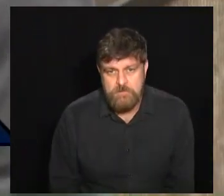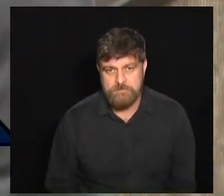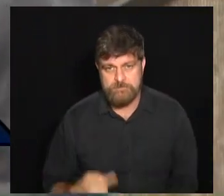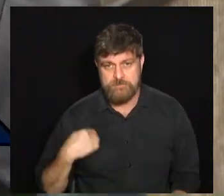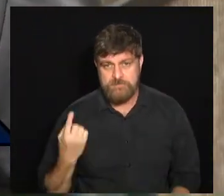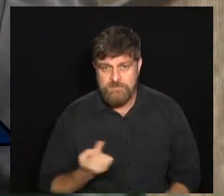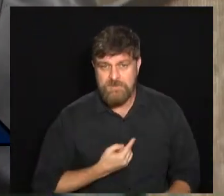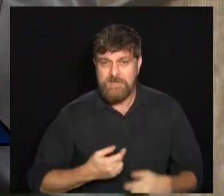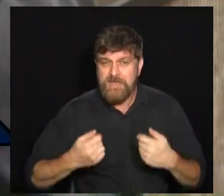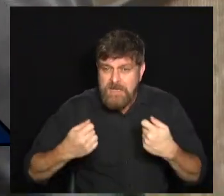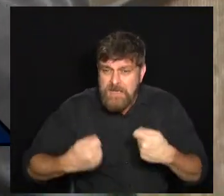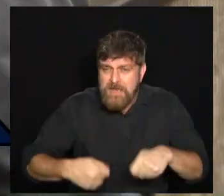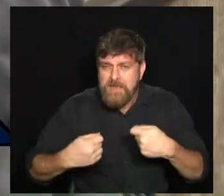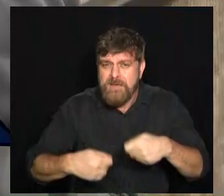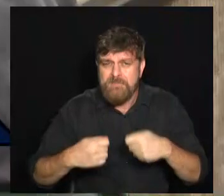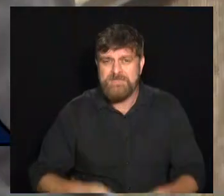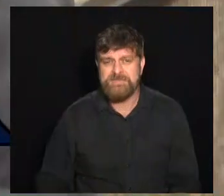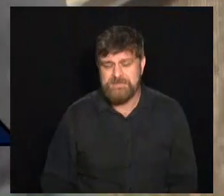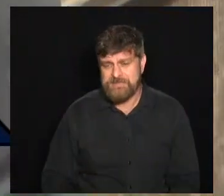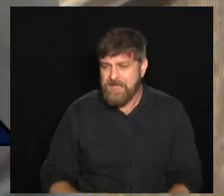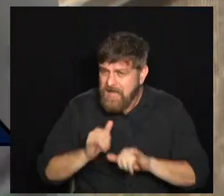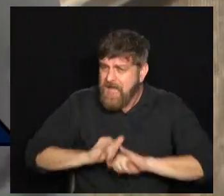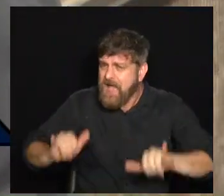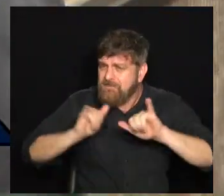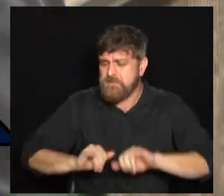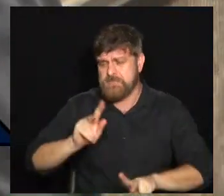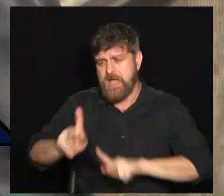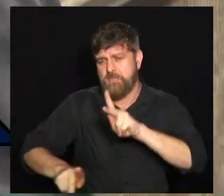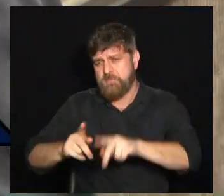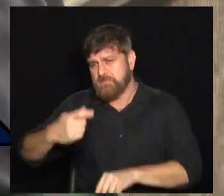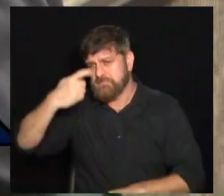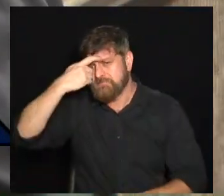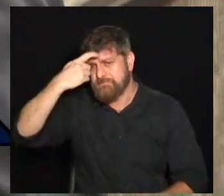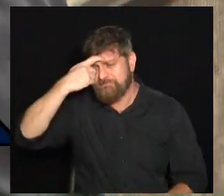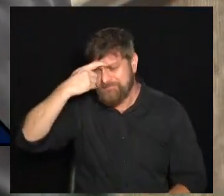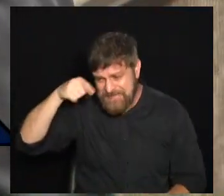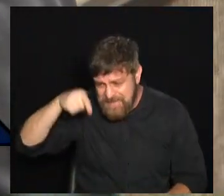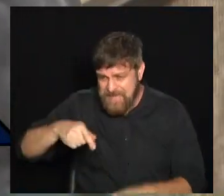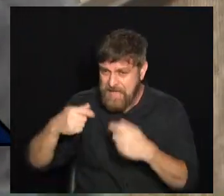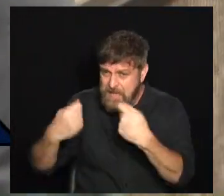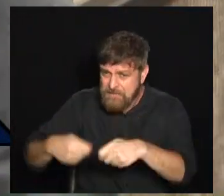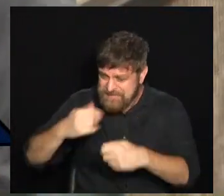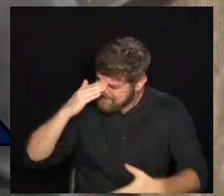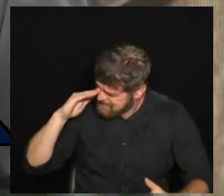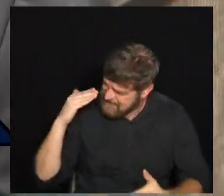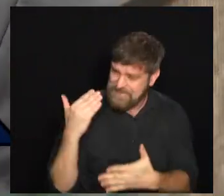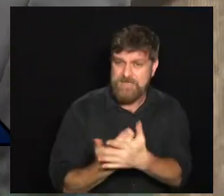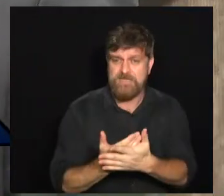tem que avisar a população e a população tem que crer nisso,